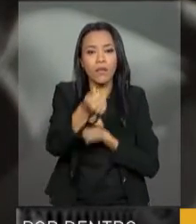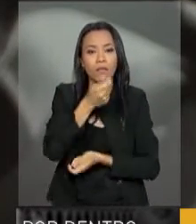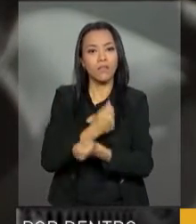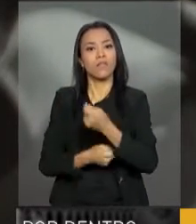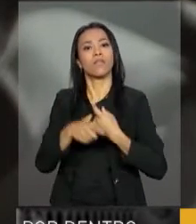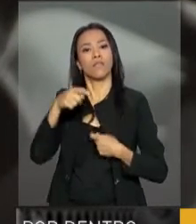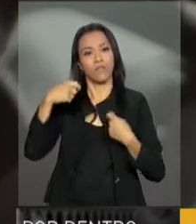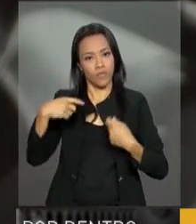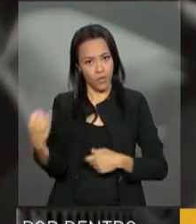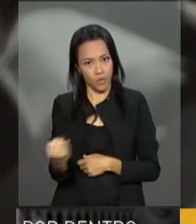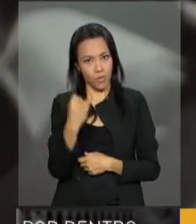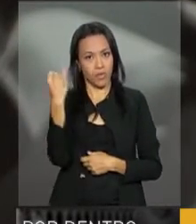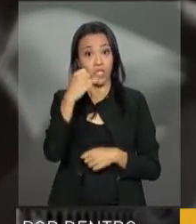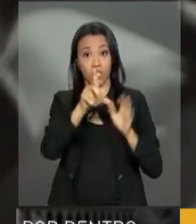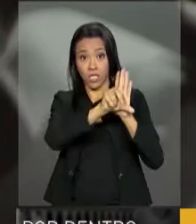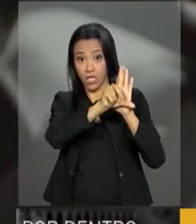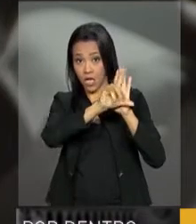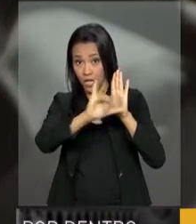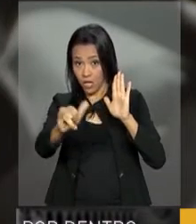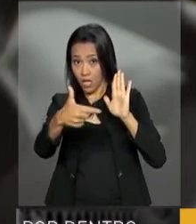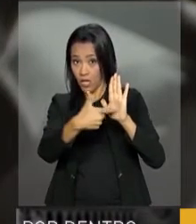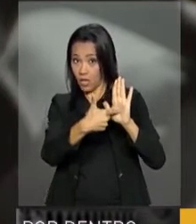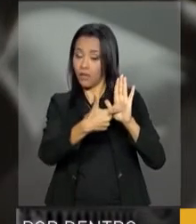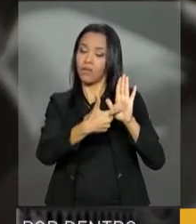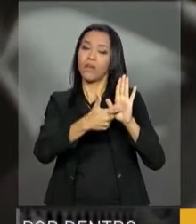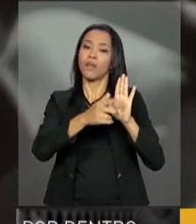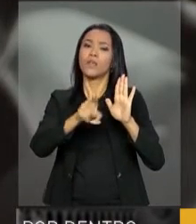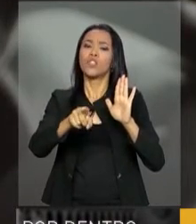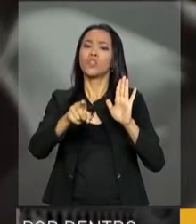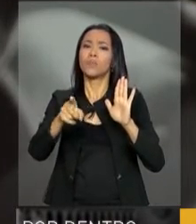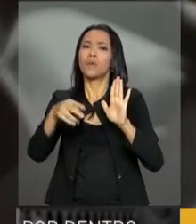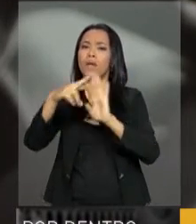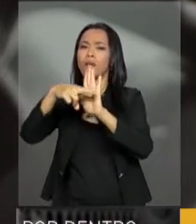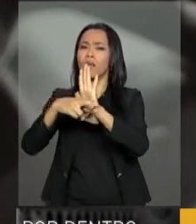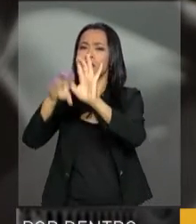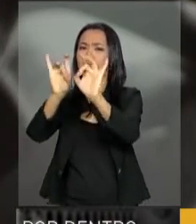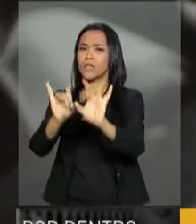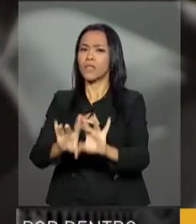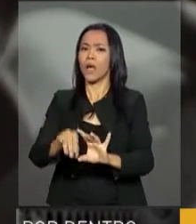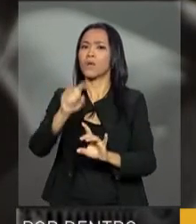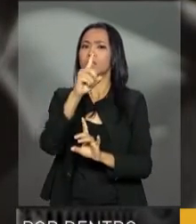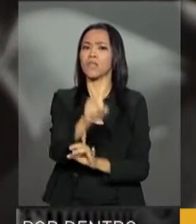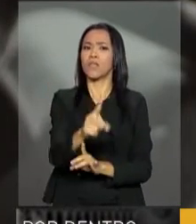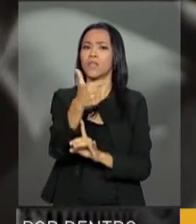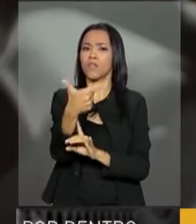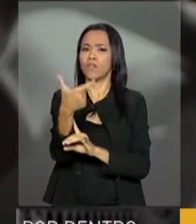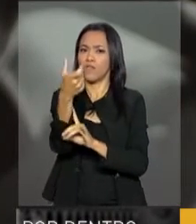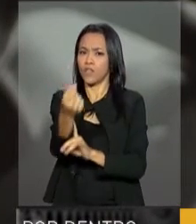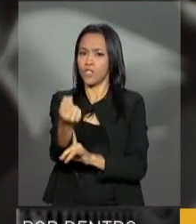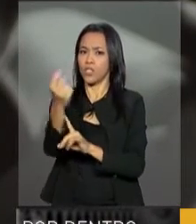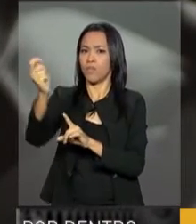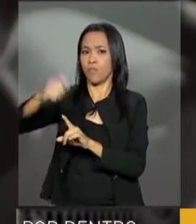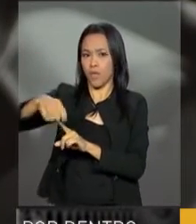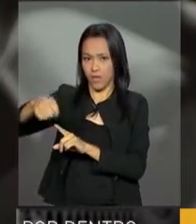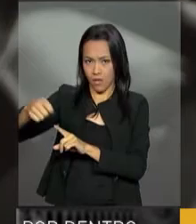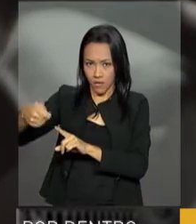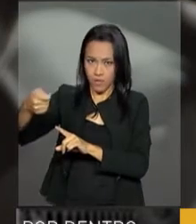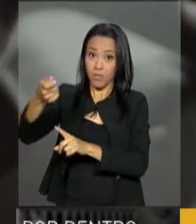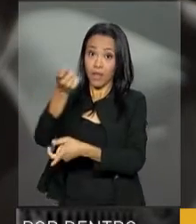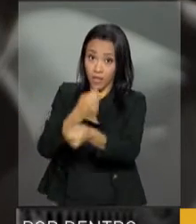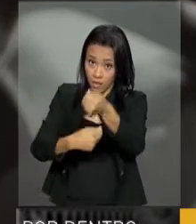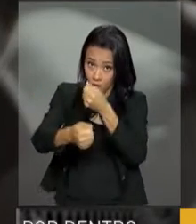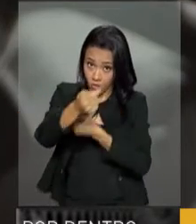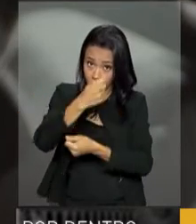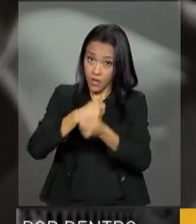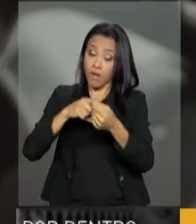e a lei autorizou um regime especial de 120 meses para renegociar essa dívida, mas marcou um